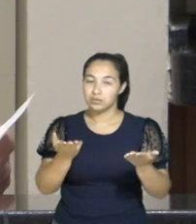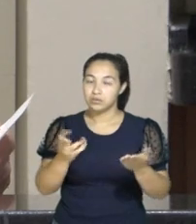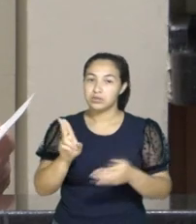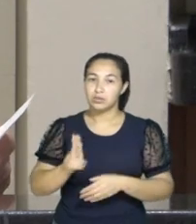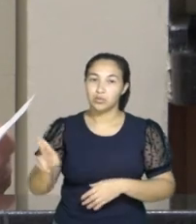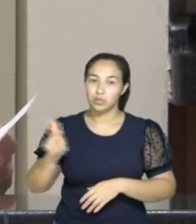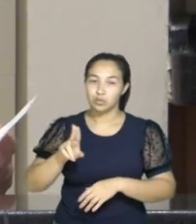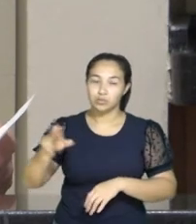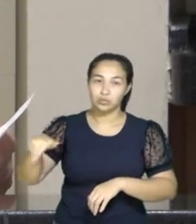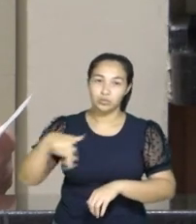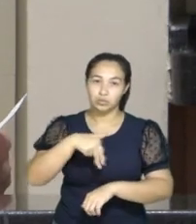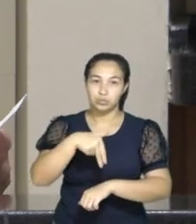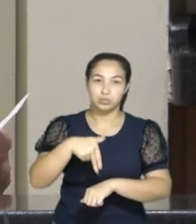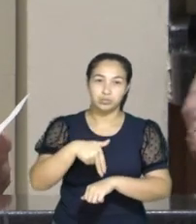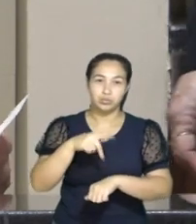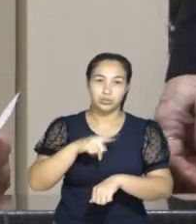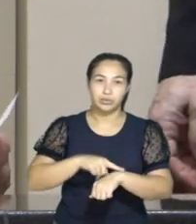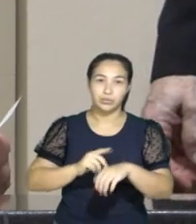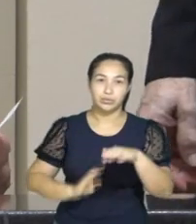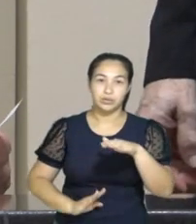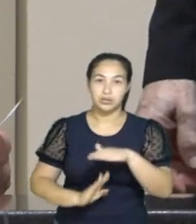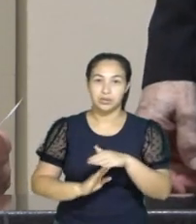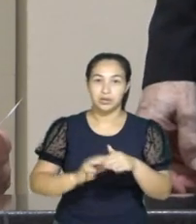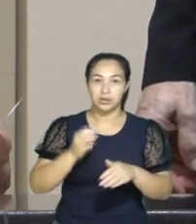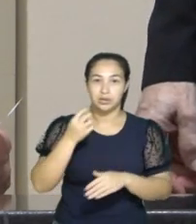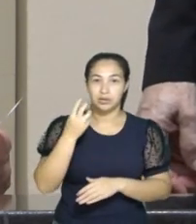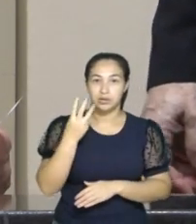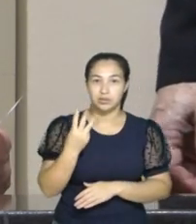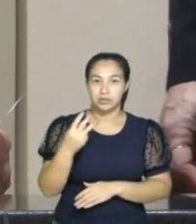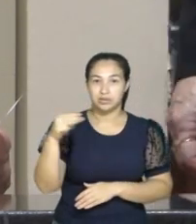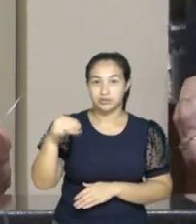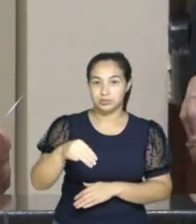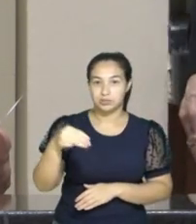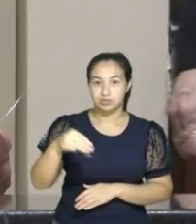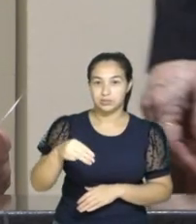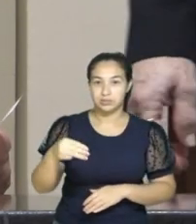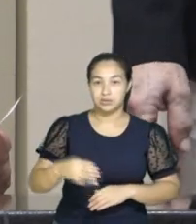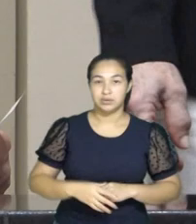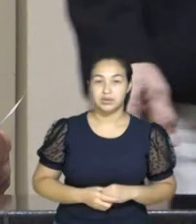uso da palavra tem um tempo de até 3 minutos